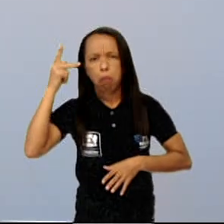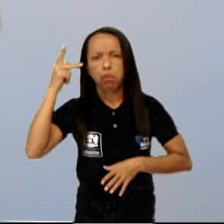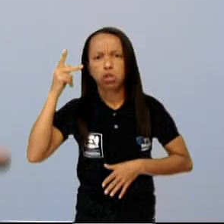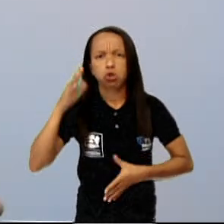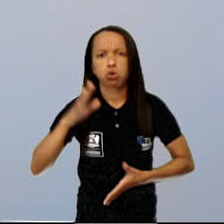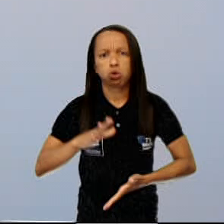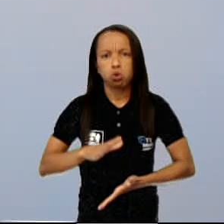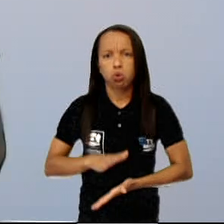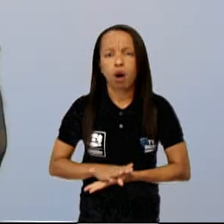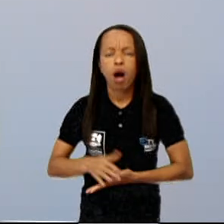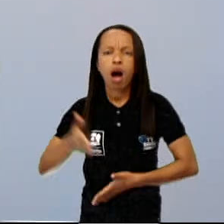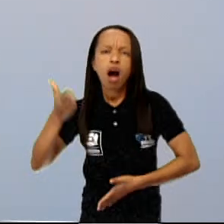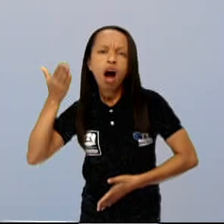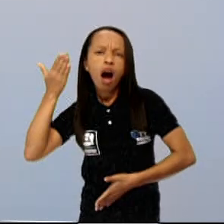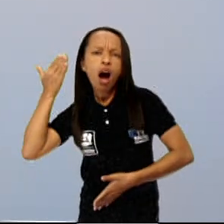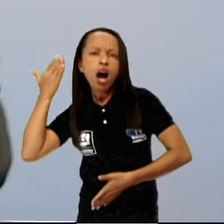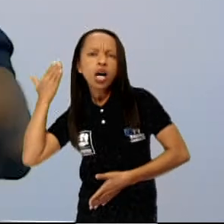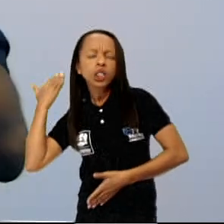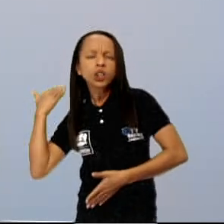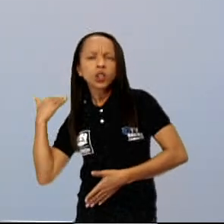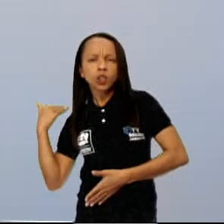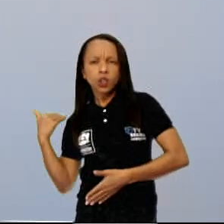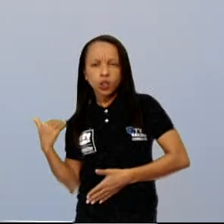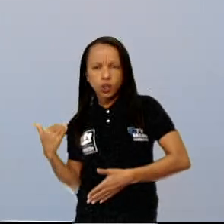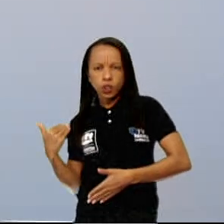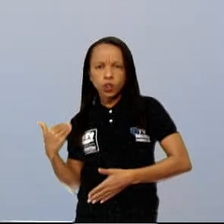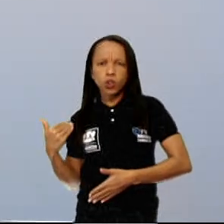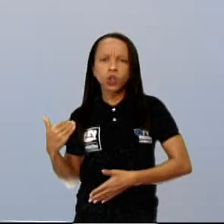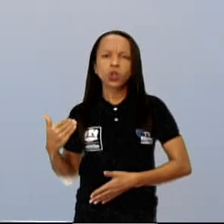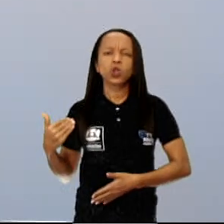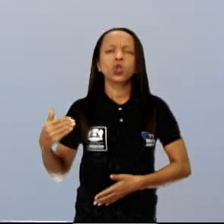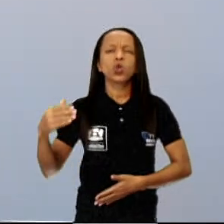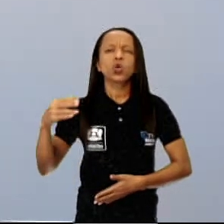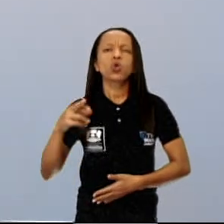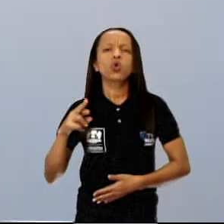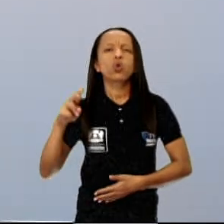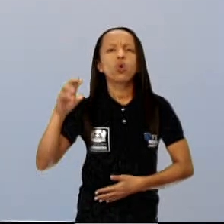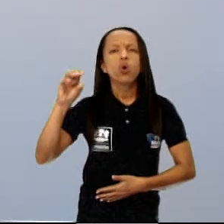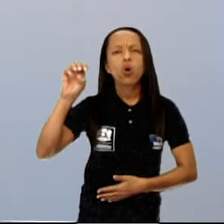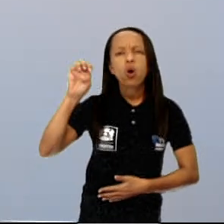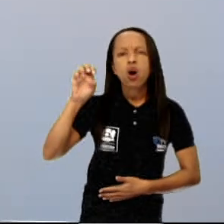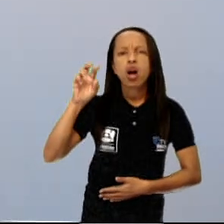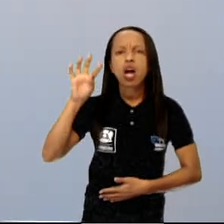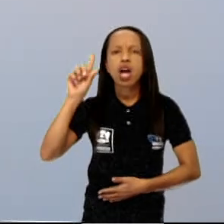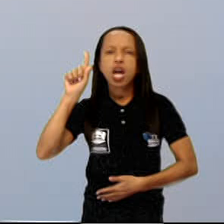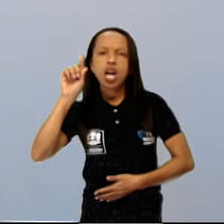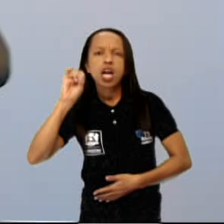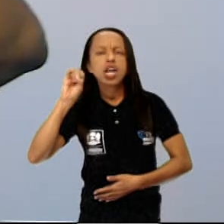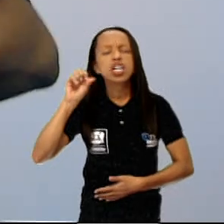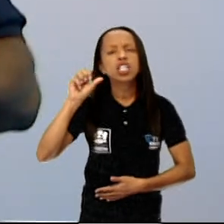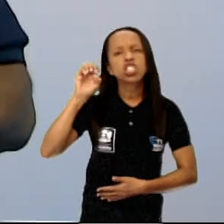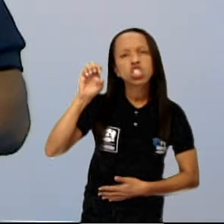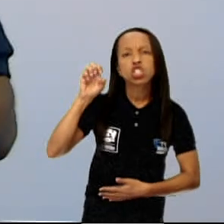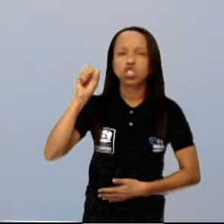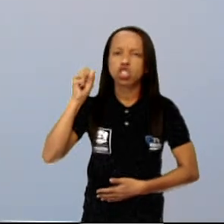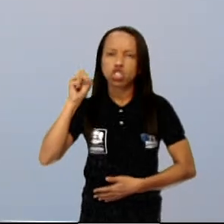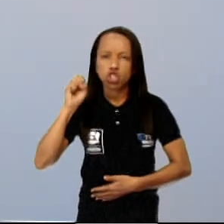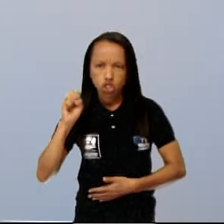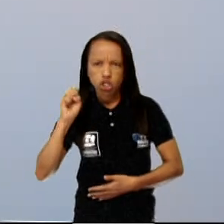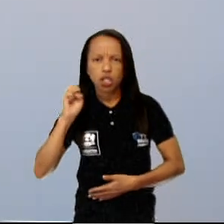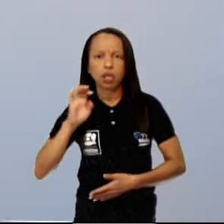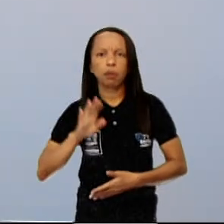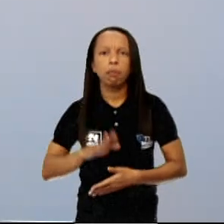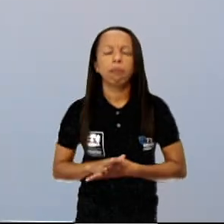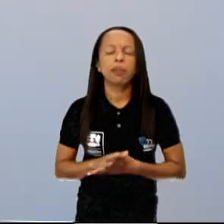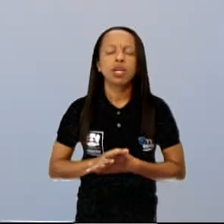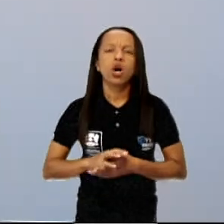antigo regime. O antigo regime é exatamente essa monarquia onde o rei tem poderes máximos. A gente chama de